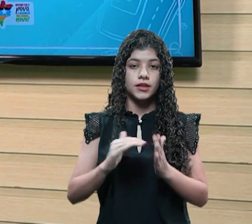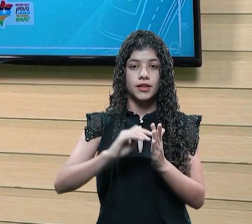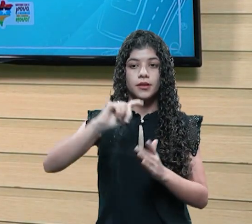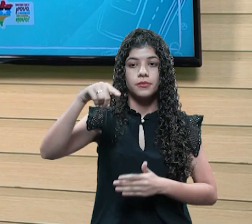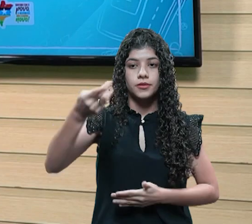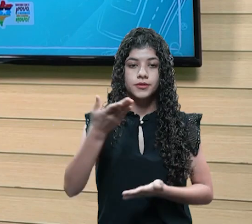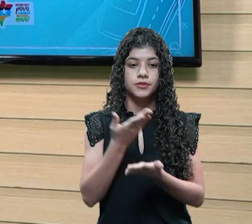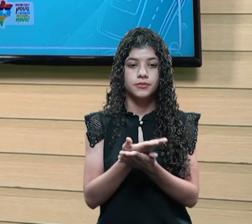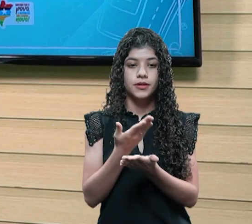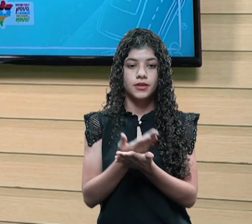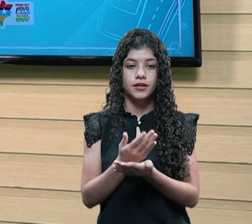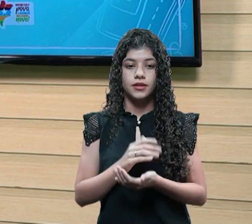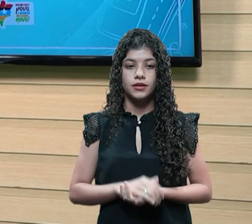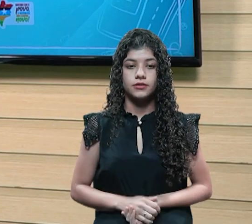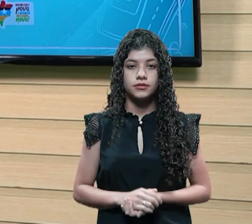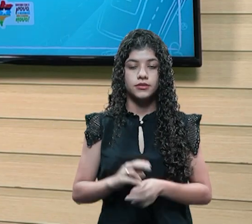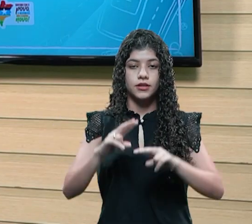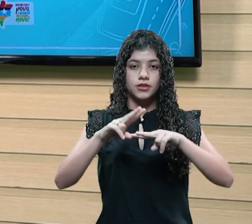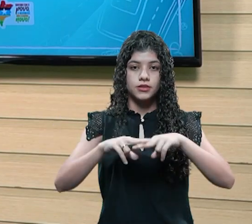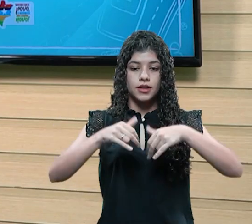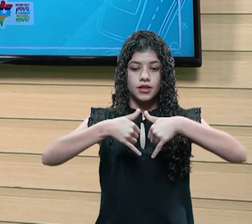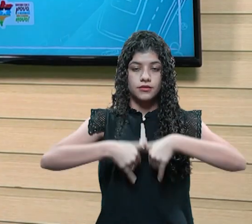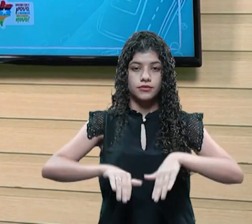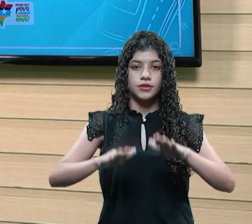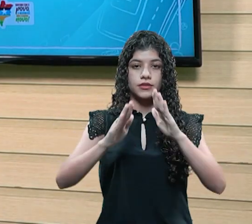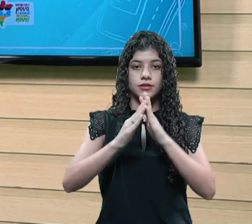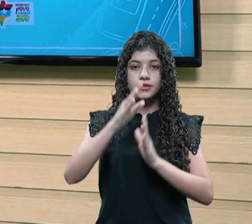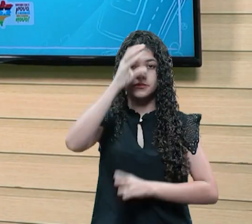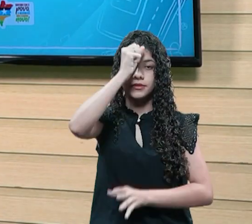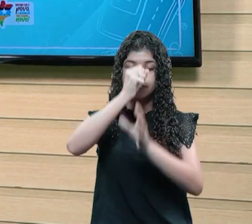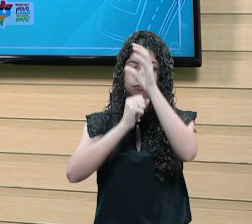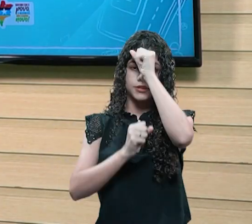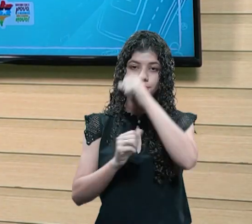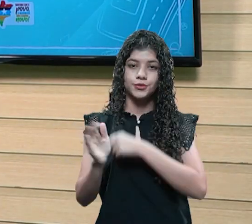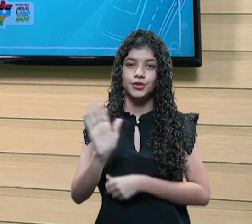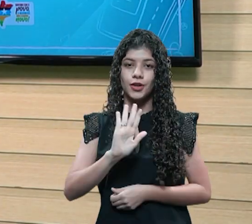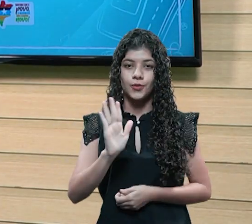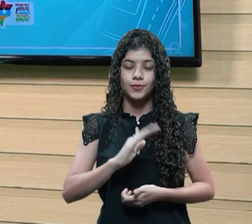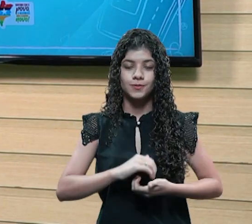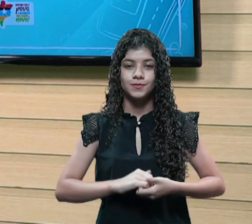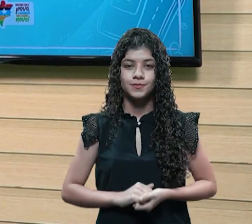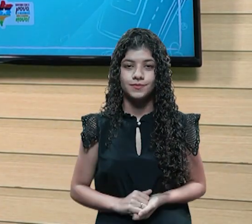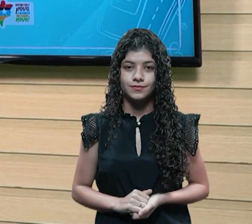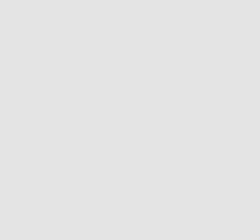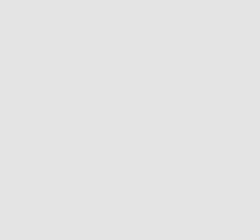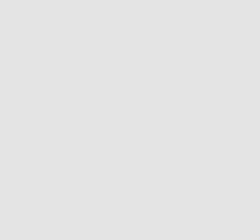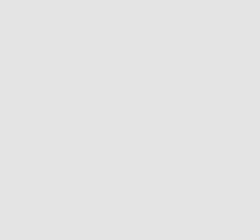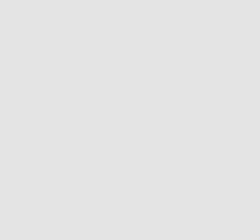né? A gente se vê na próxima aula. Fique em casa aprendendo.